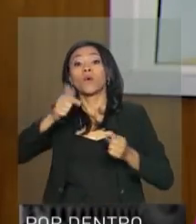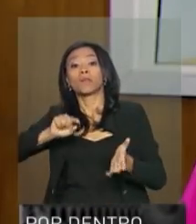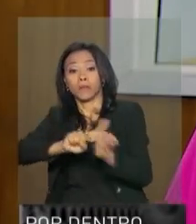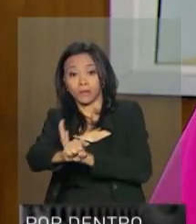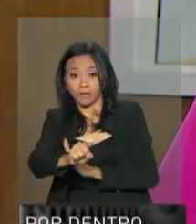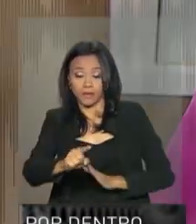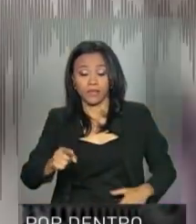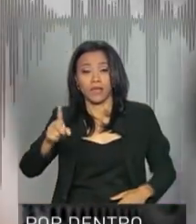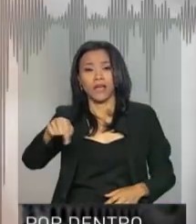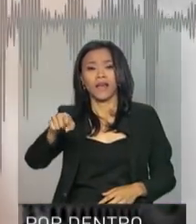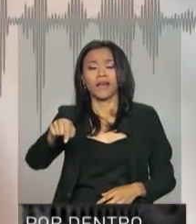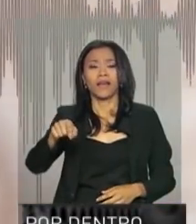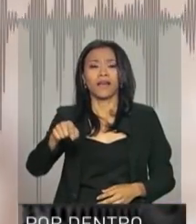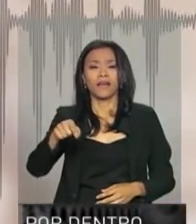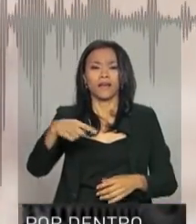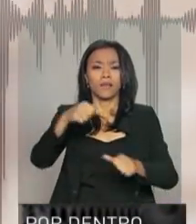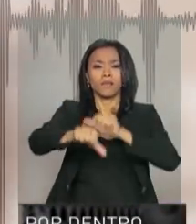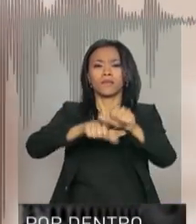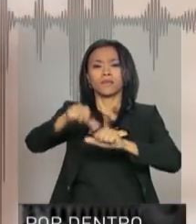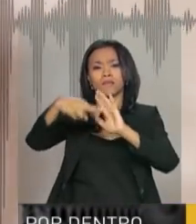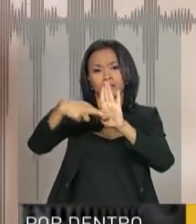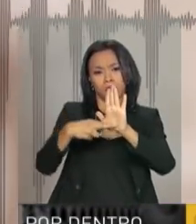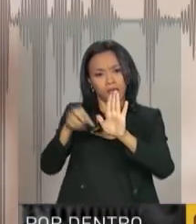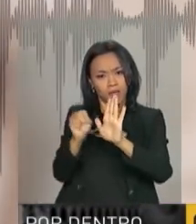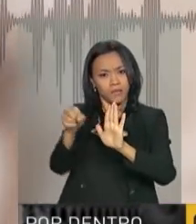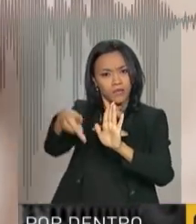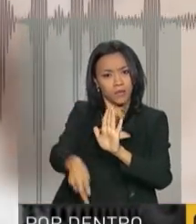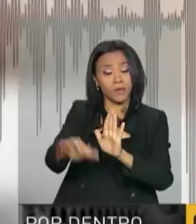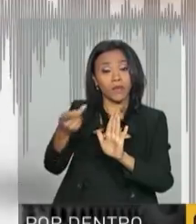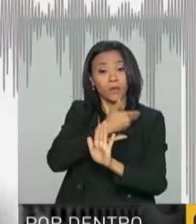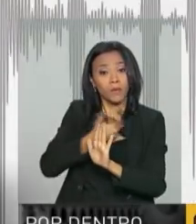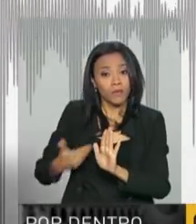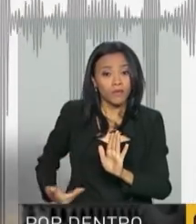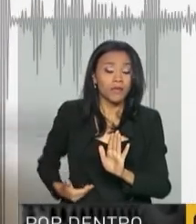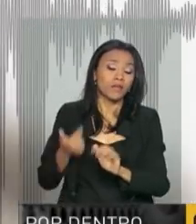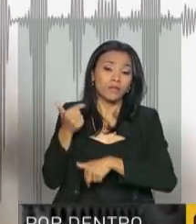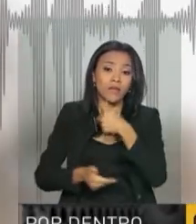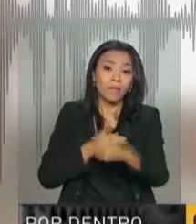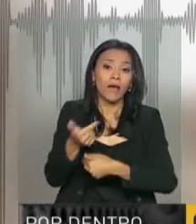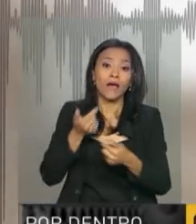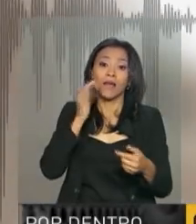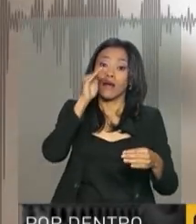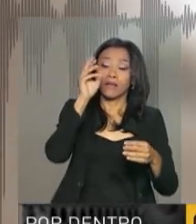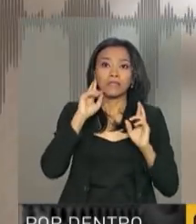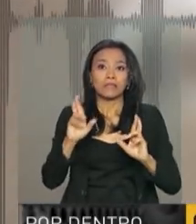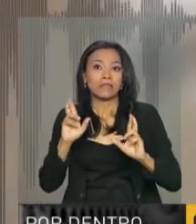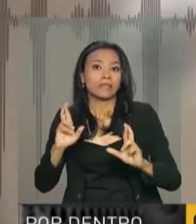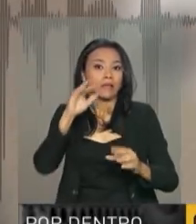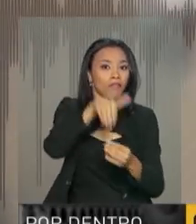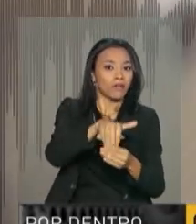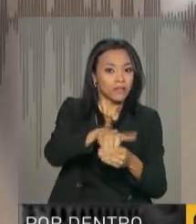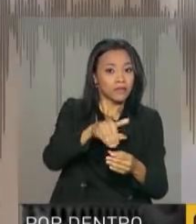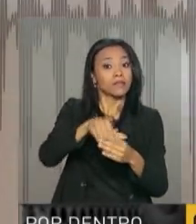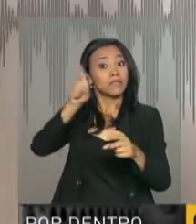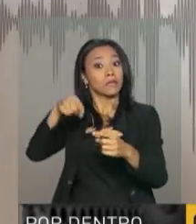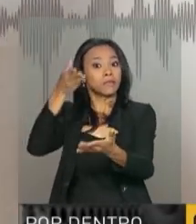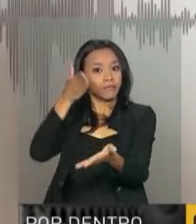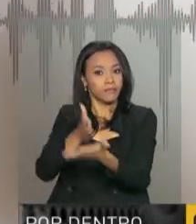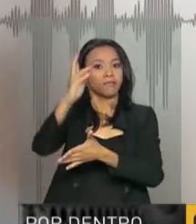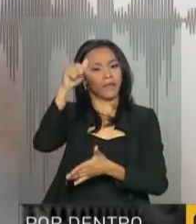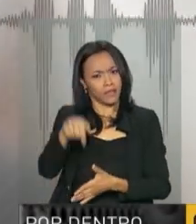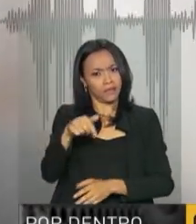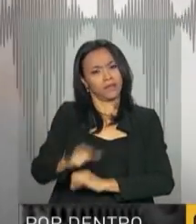relação à reforma da Previdência. O governo trabalha com a perspectiva de votação e aprovação da reforma previdenciária nesse